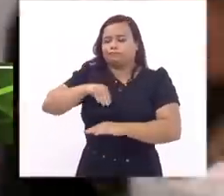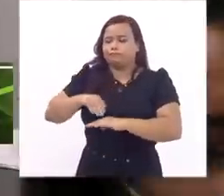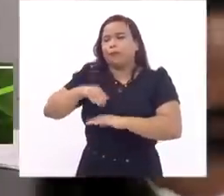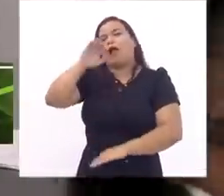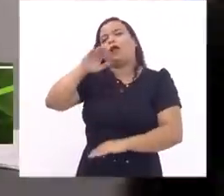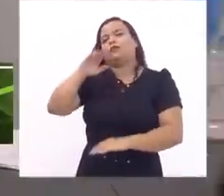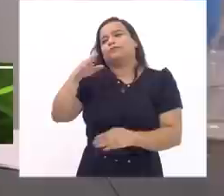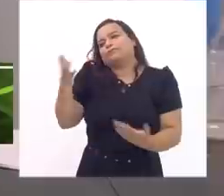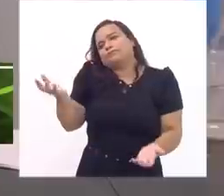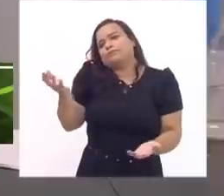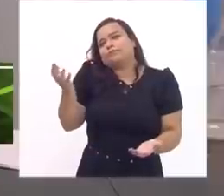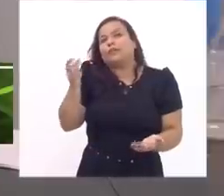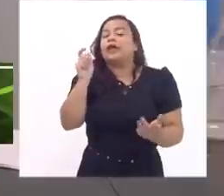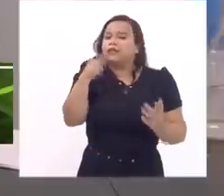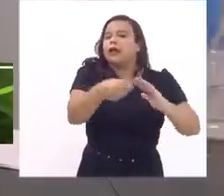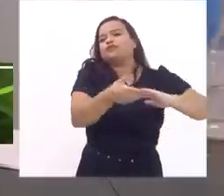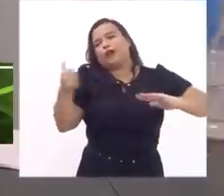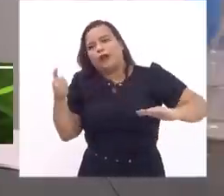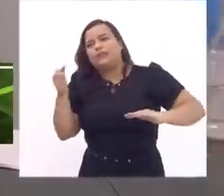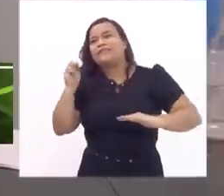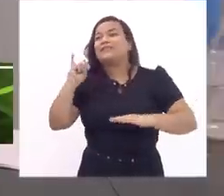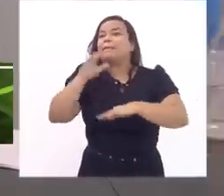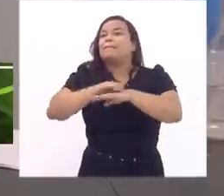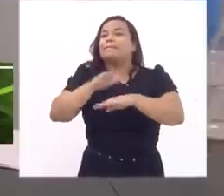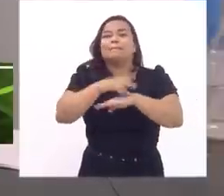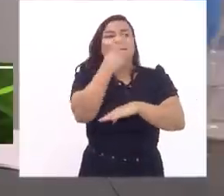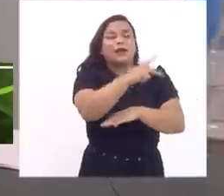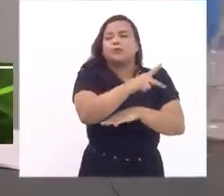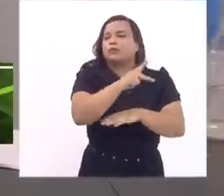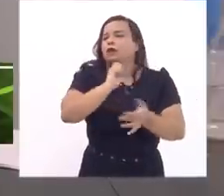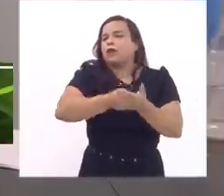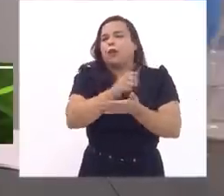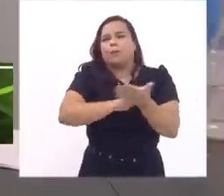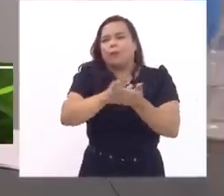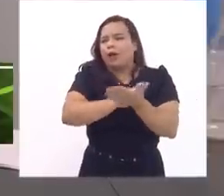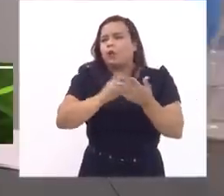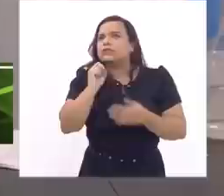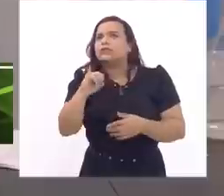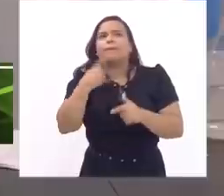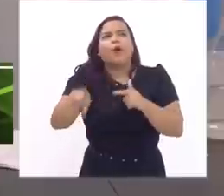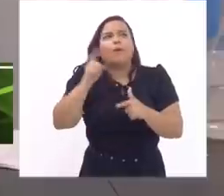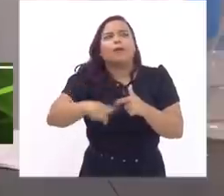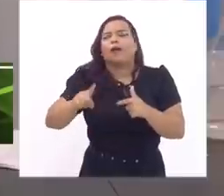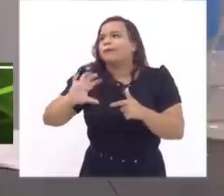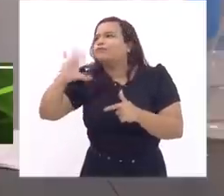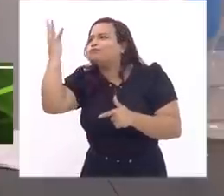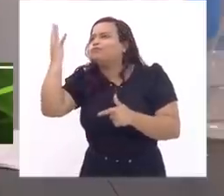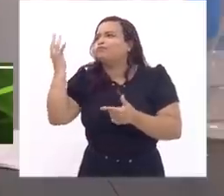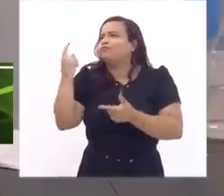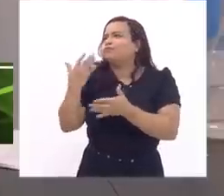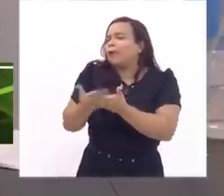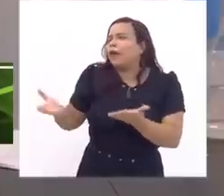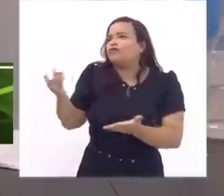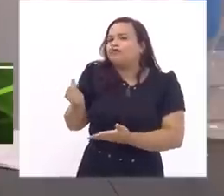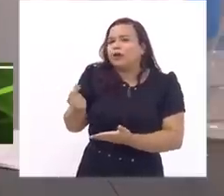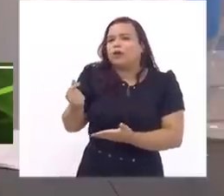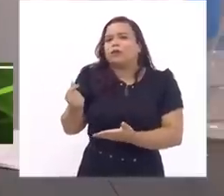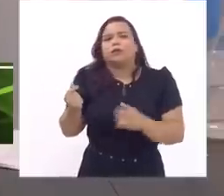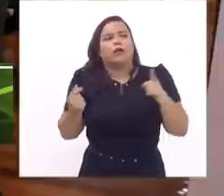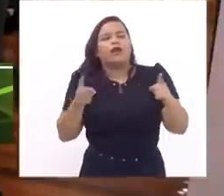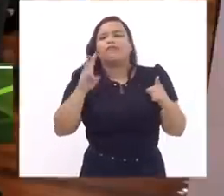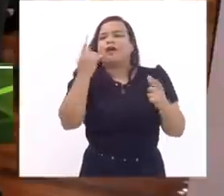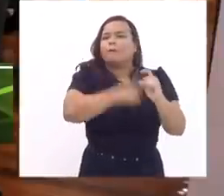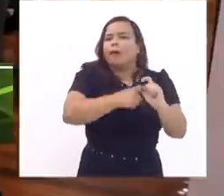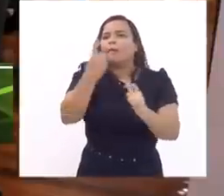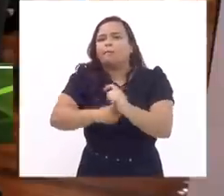problema financeiro e ele é retirado, ele vai ser penalizado duas vezes. Entendeu, Márcio? É uma legislação concorrente? É